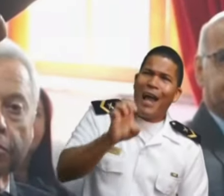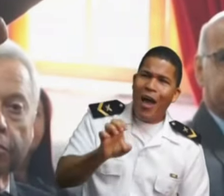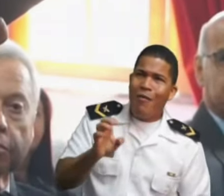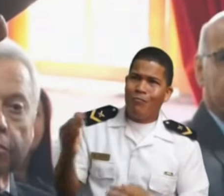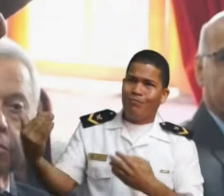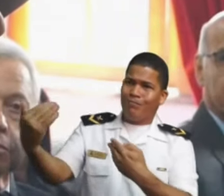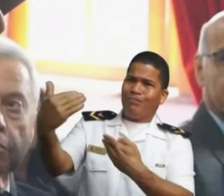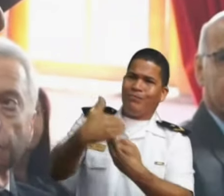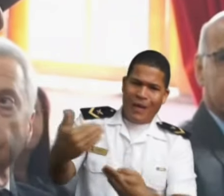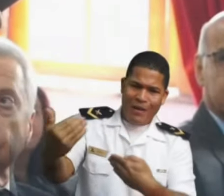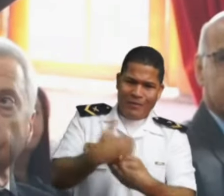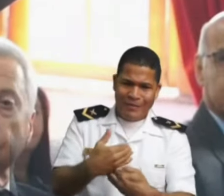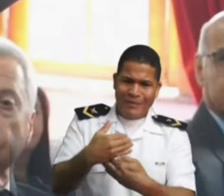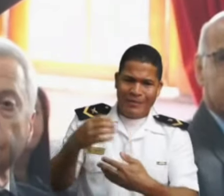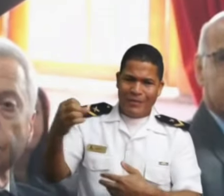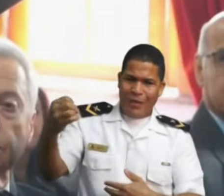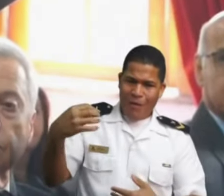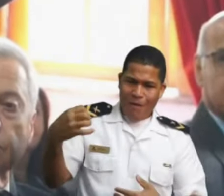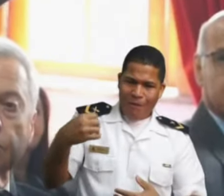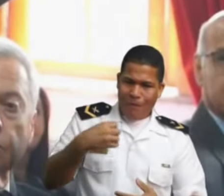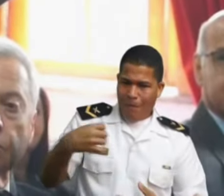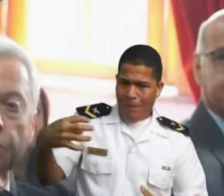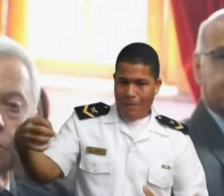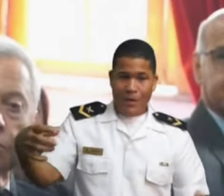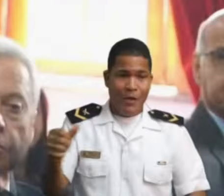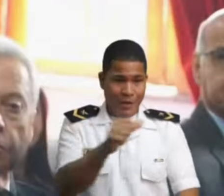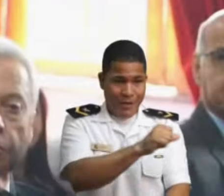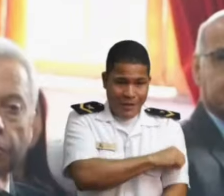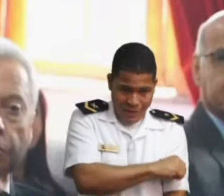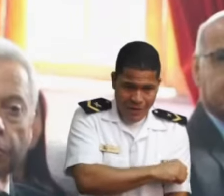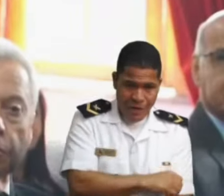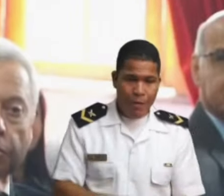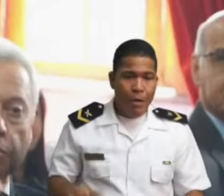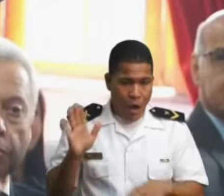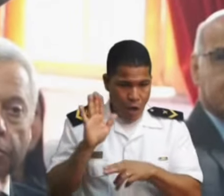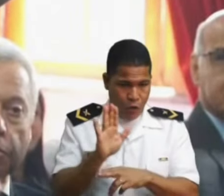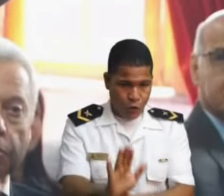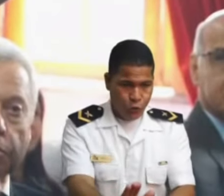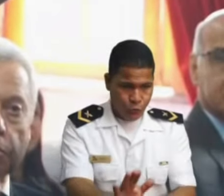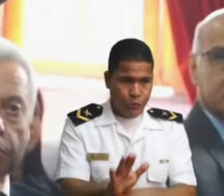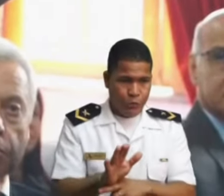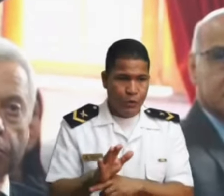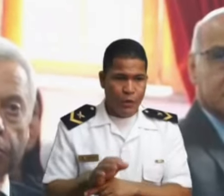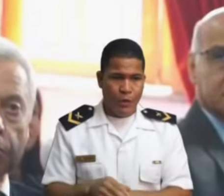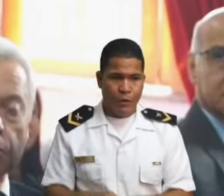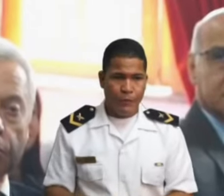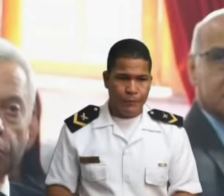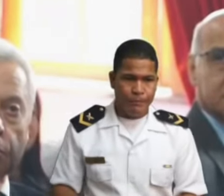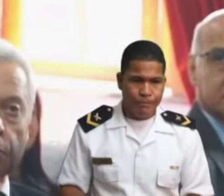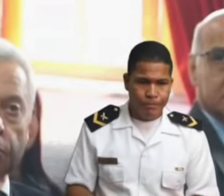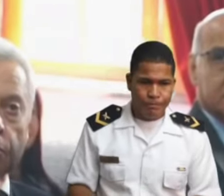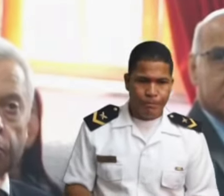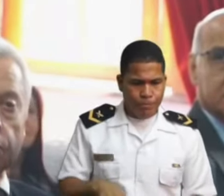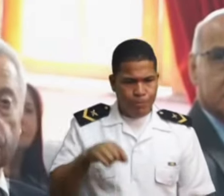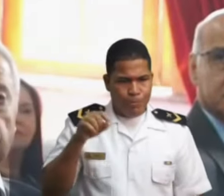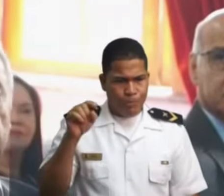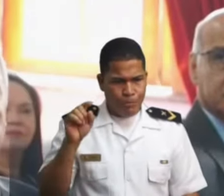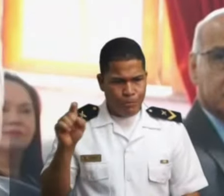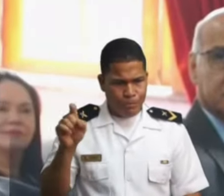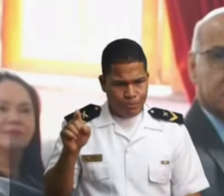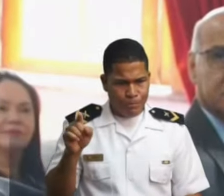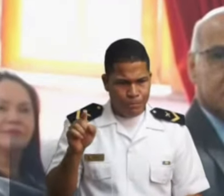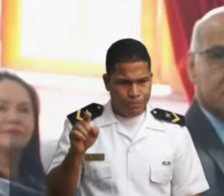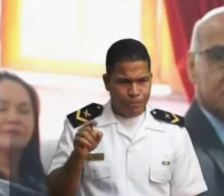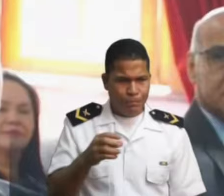ao Rio de Janeiro a fim de bem patrocinarem os seus clientes. Atualmente, estes não